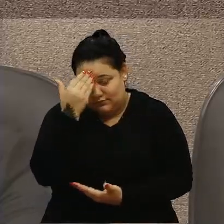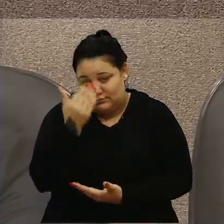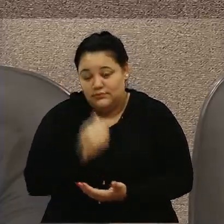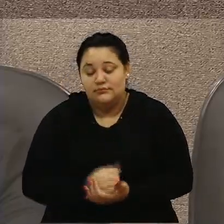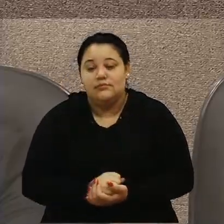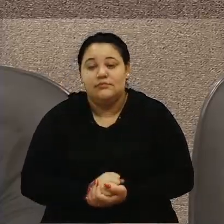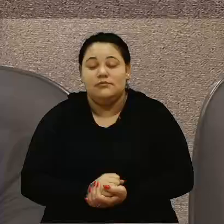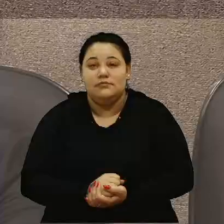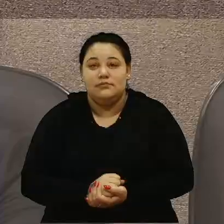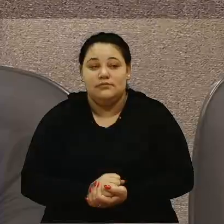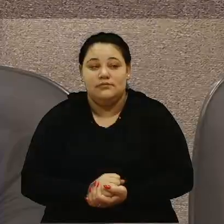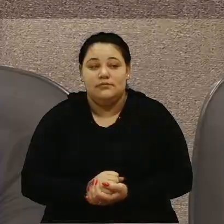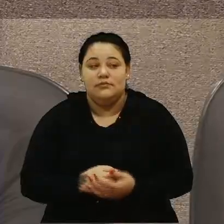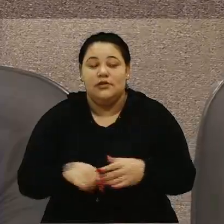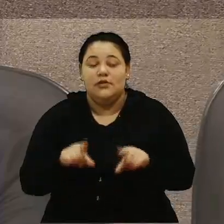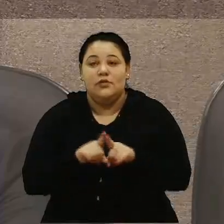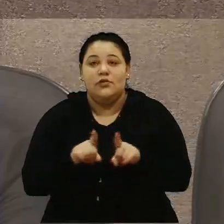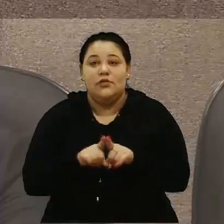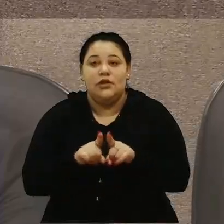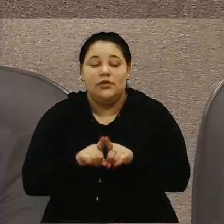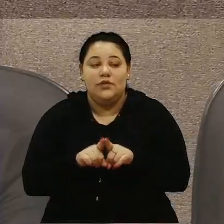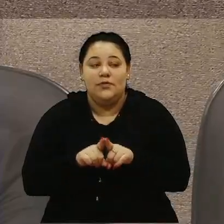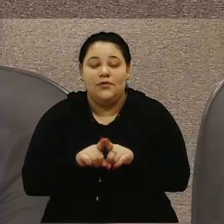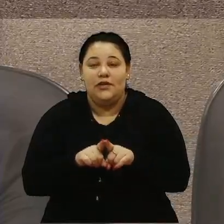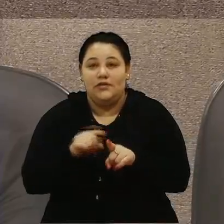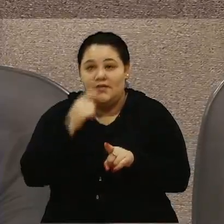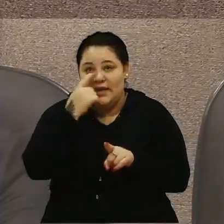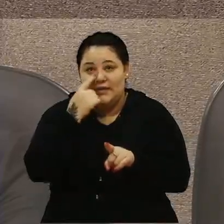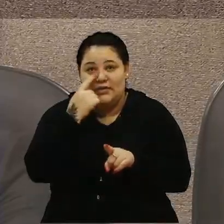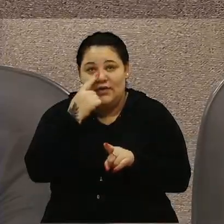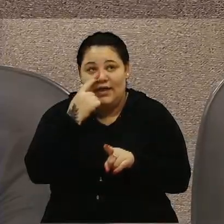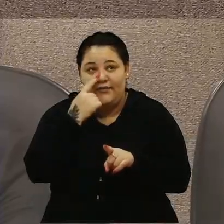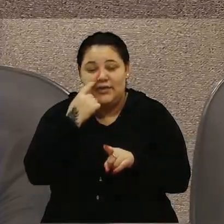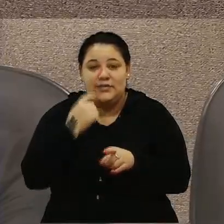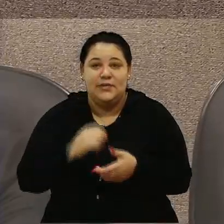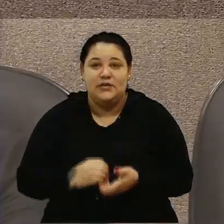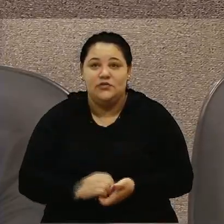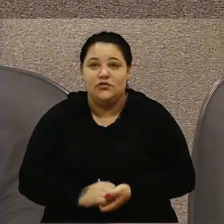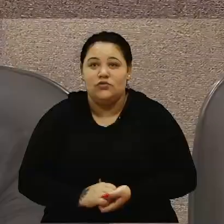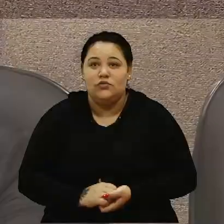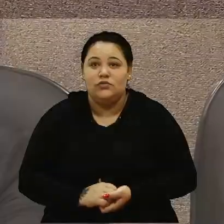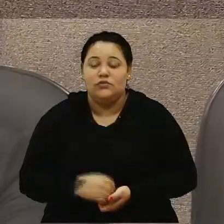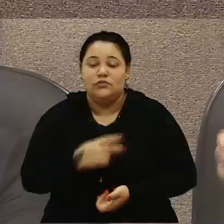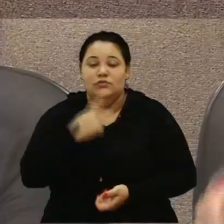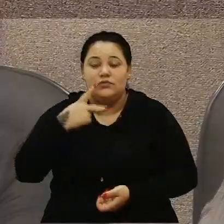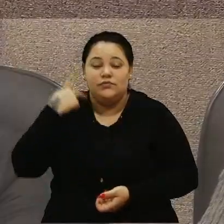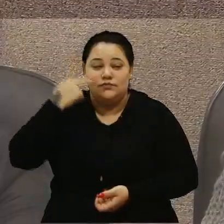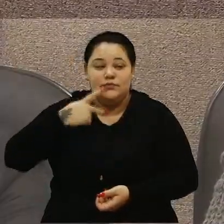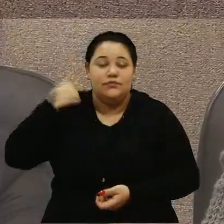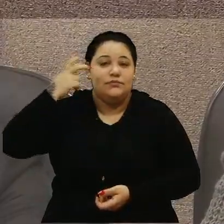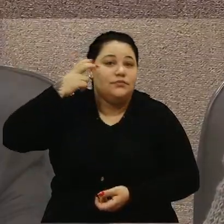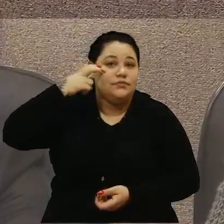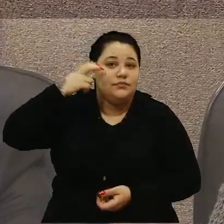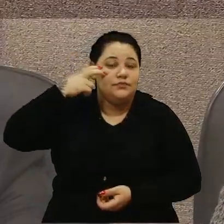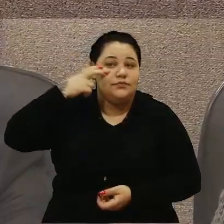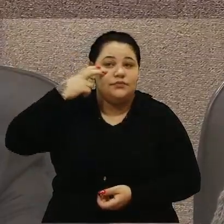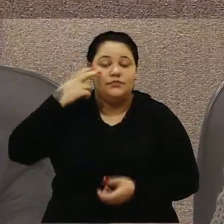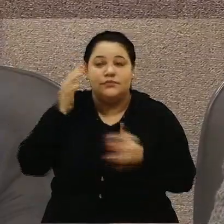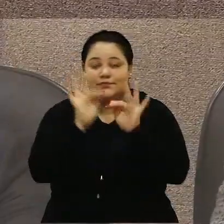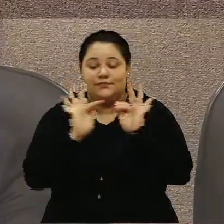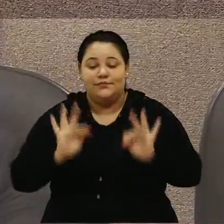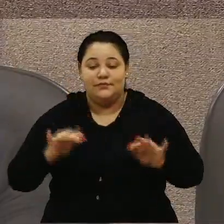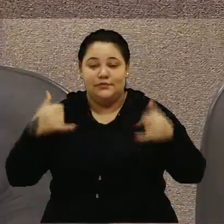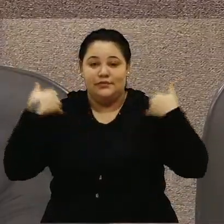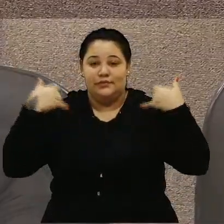pelas felicitações aí dos vereadores ao meu aniversário. Encaminho também ao vereador Sandro Fantinel, que também fez aniversário nesse fim de semana, né,